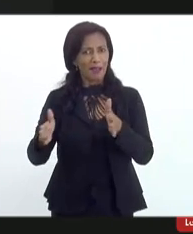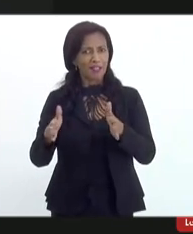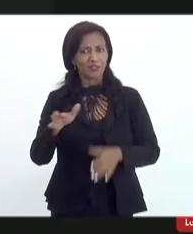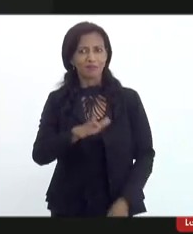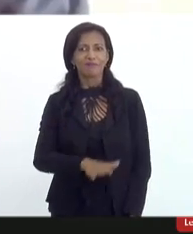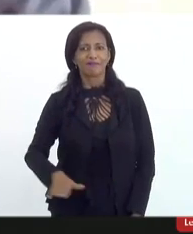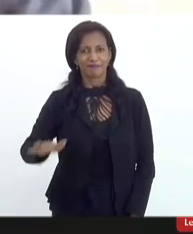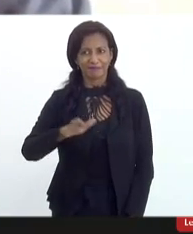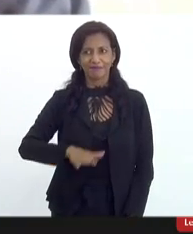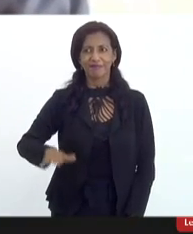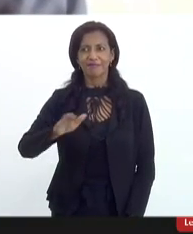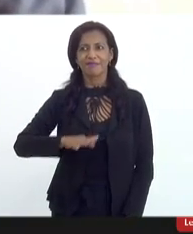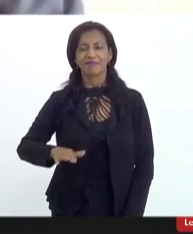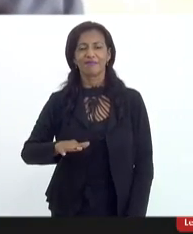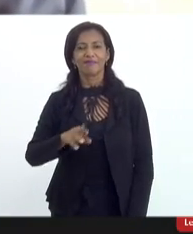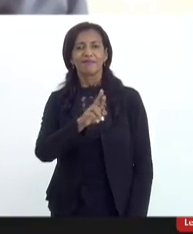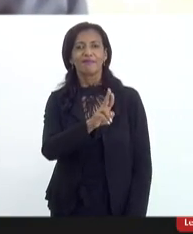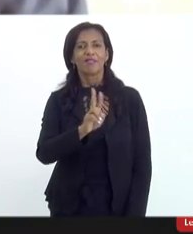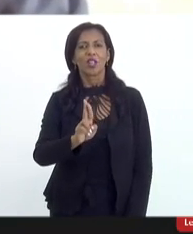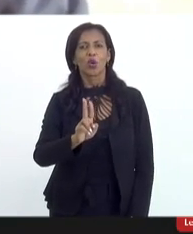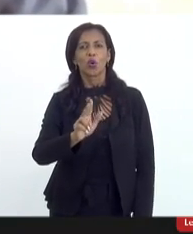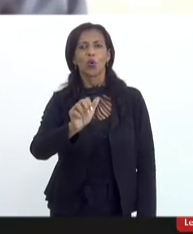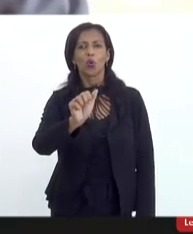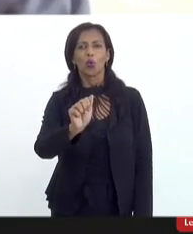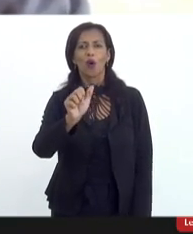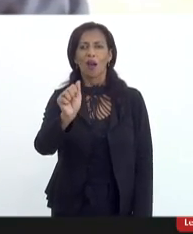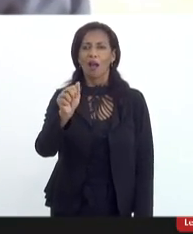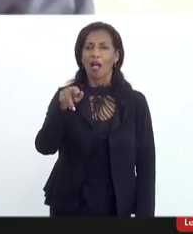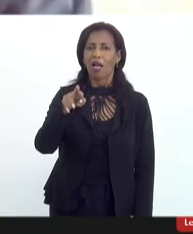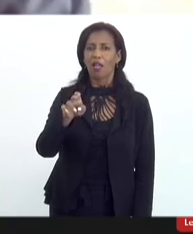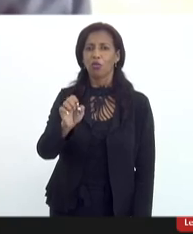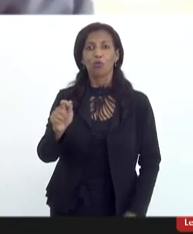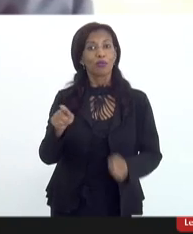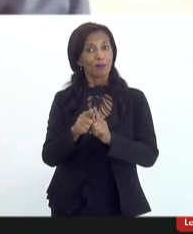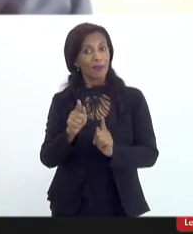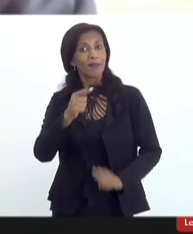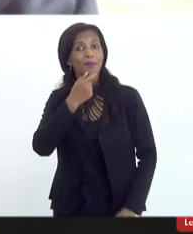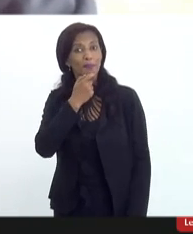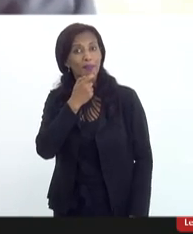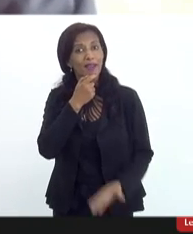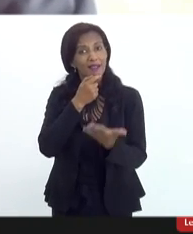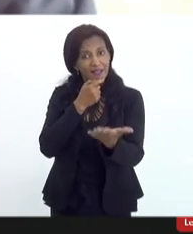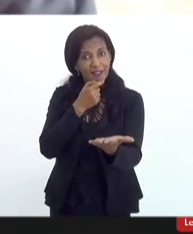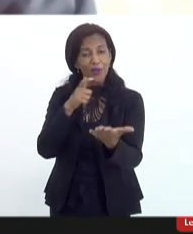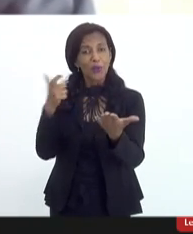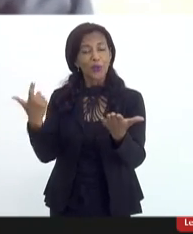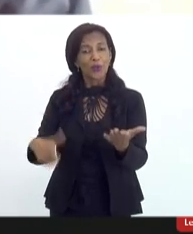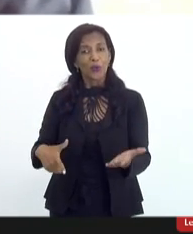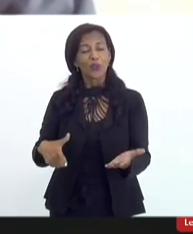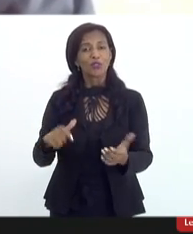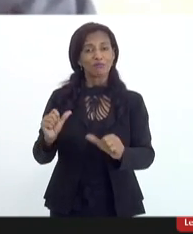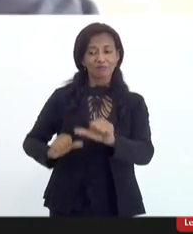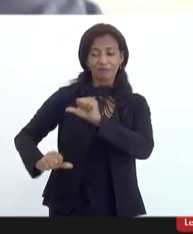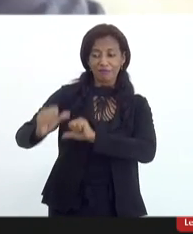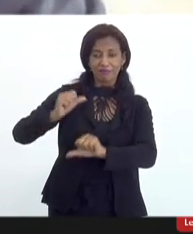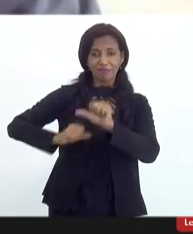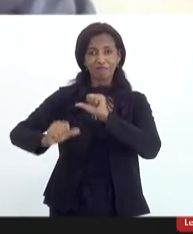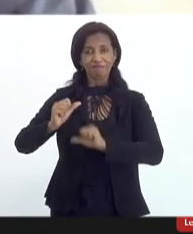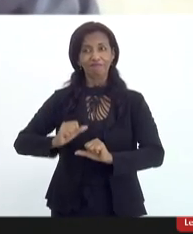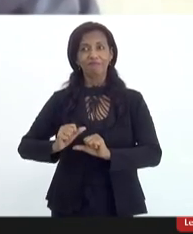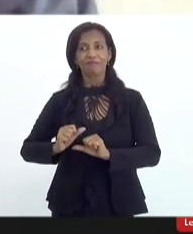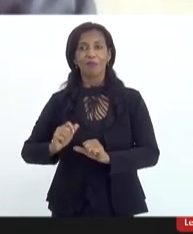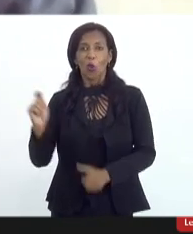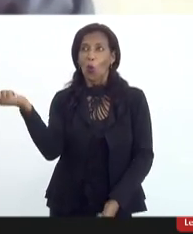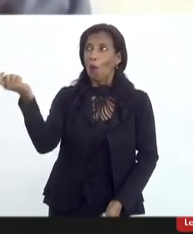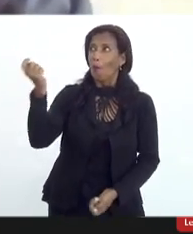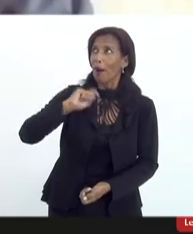infância na rua Arthur Imbassaí, na Penha, onde eu me tornei um grande soltador